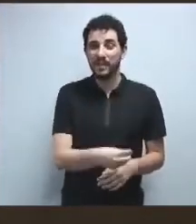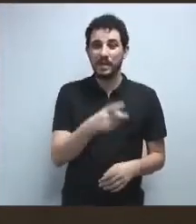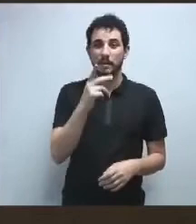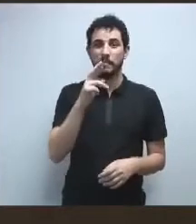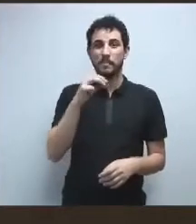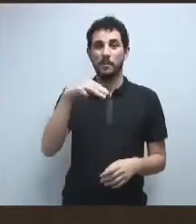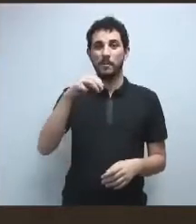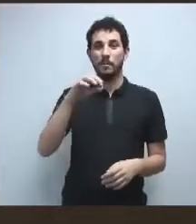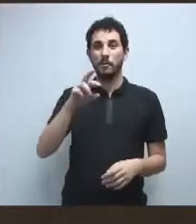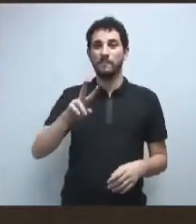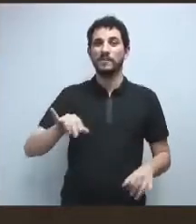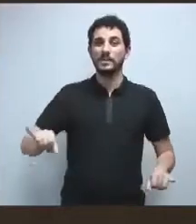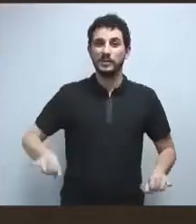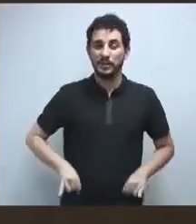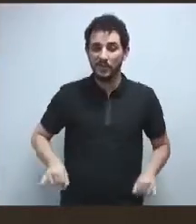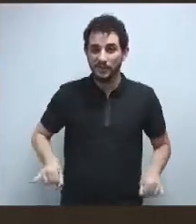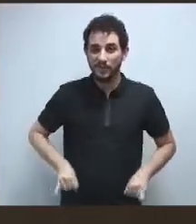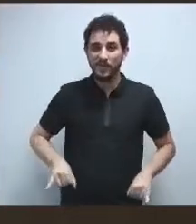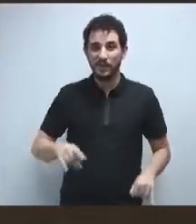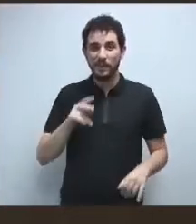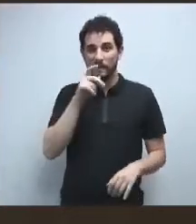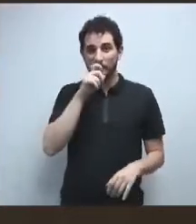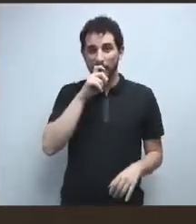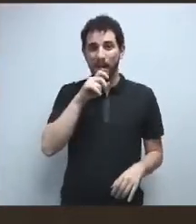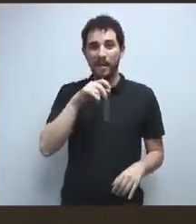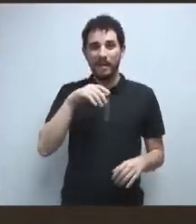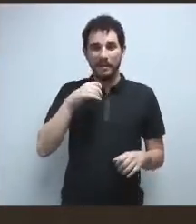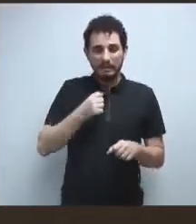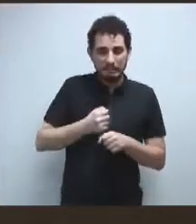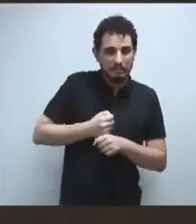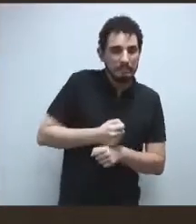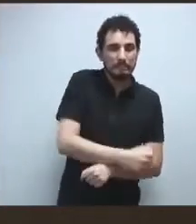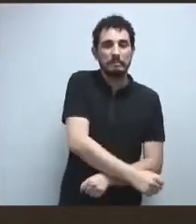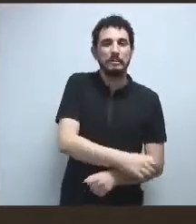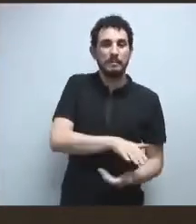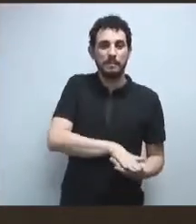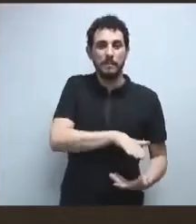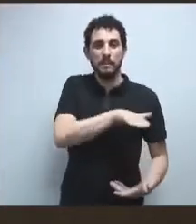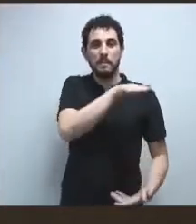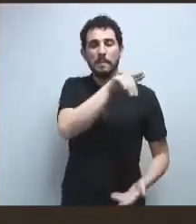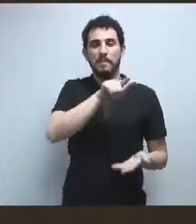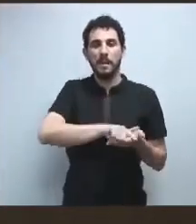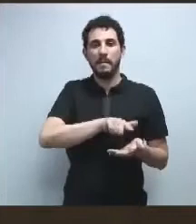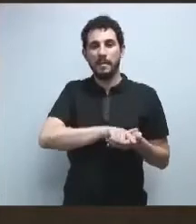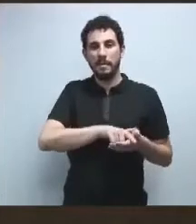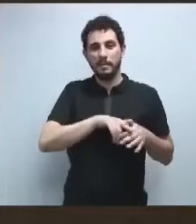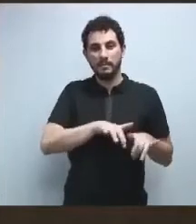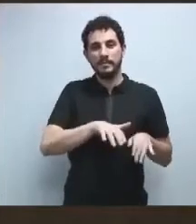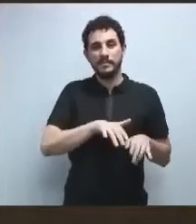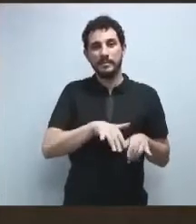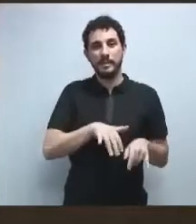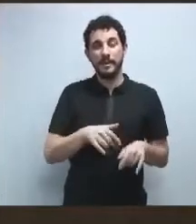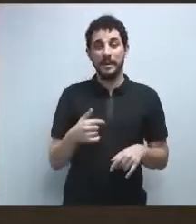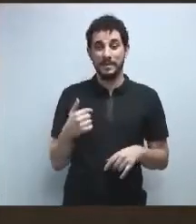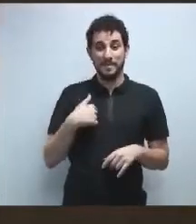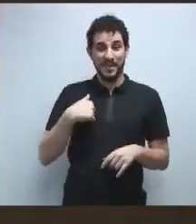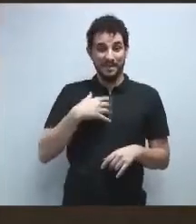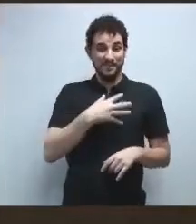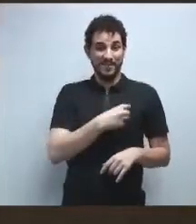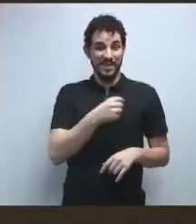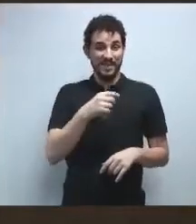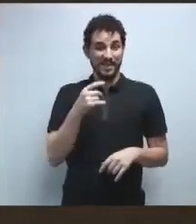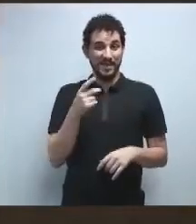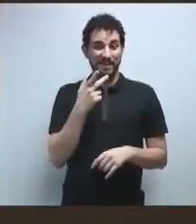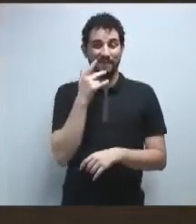vai sofrer ver o pai trabalhando final de semana pilhas de processo tudo é e ela virou e falou assim eu